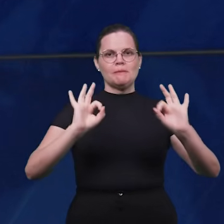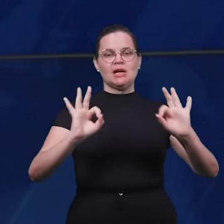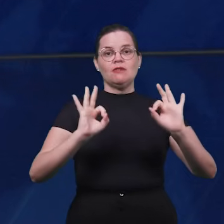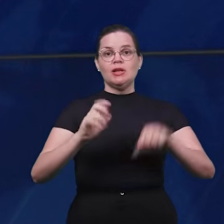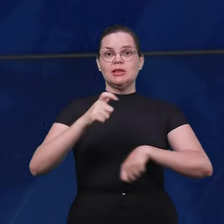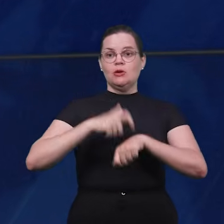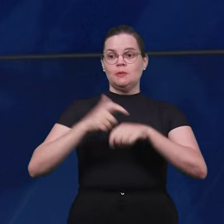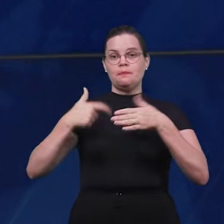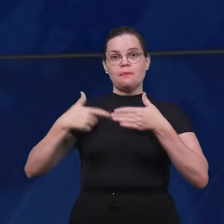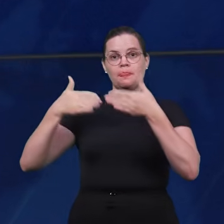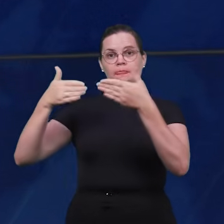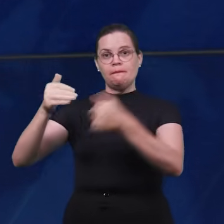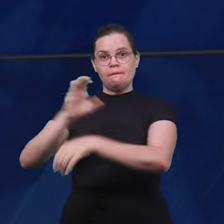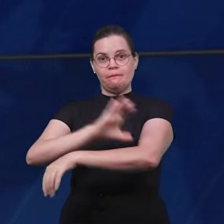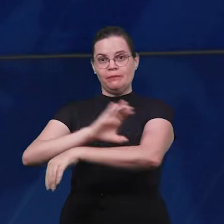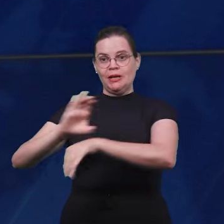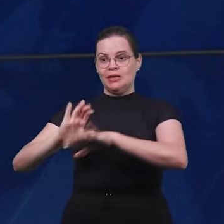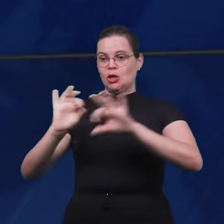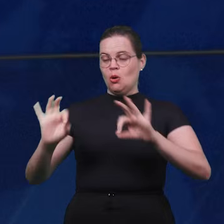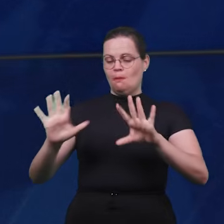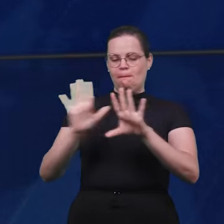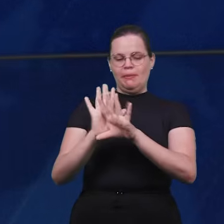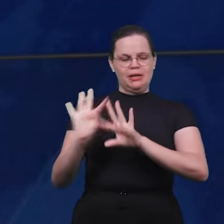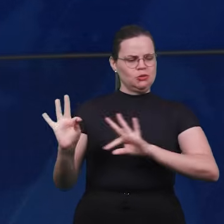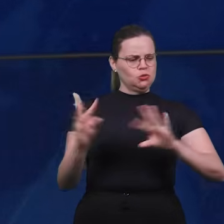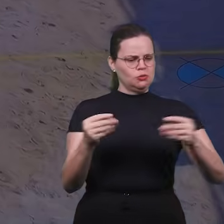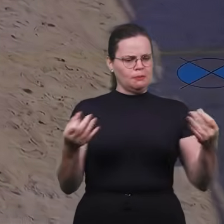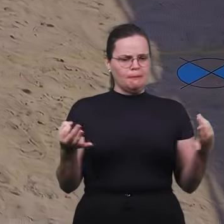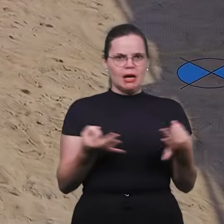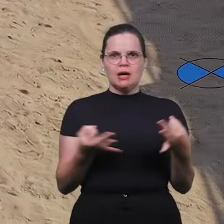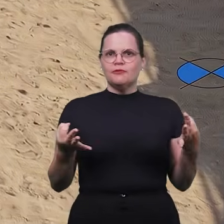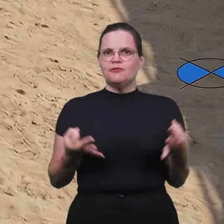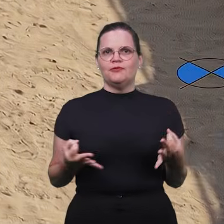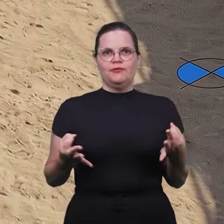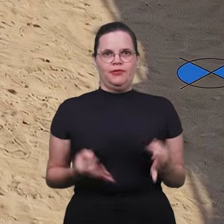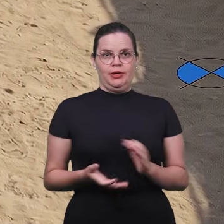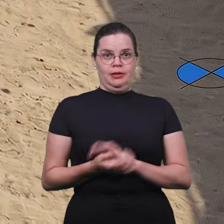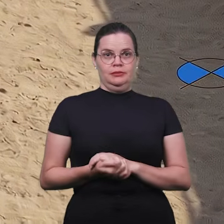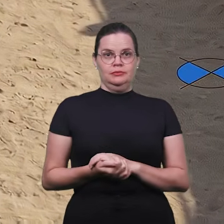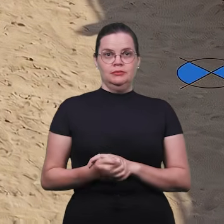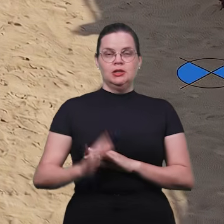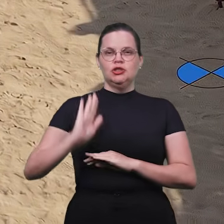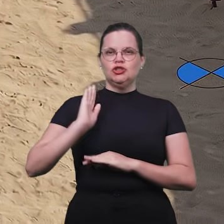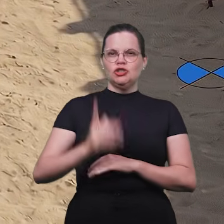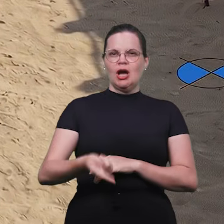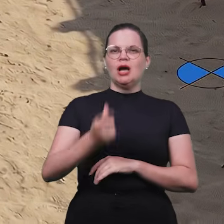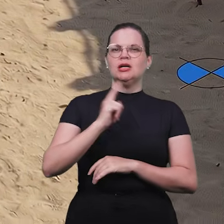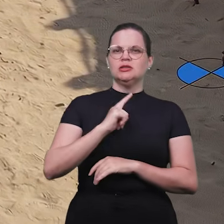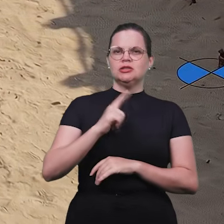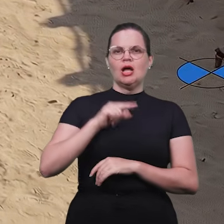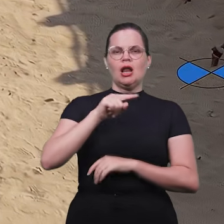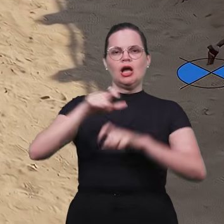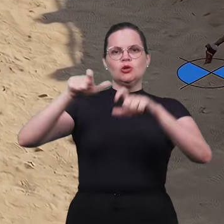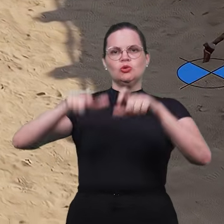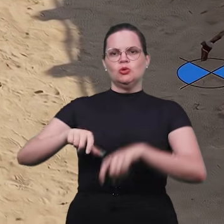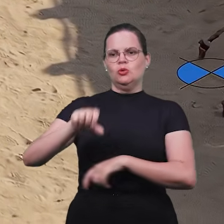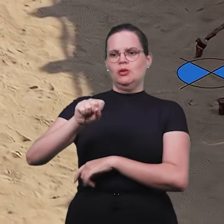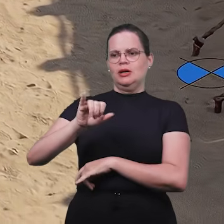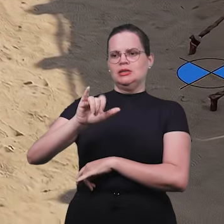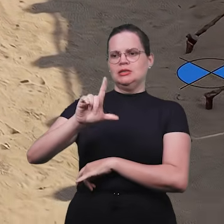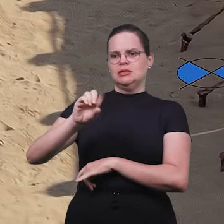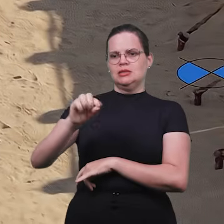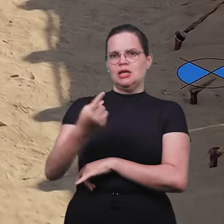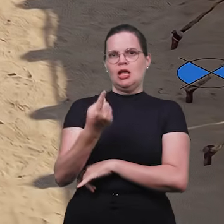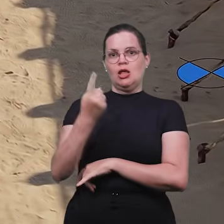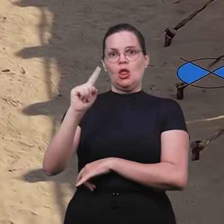perfeitamente conservado e totalmente intacto. Mesmo depois de instalado em Siló,